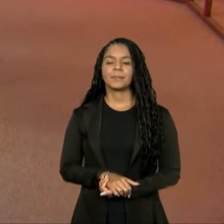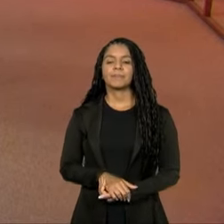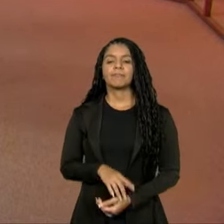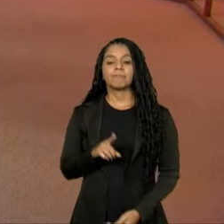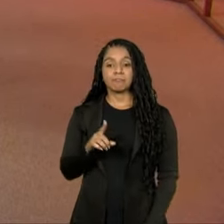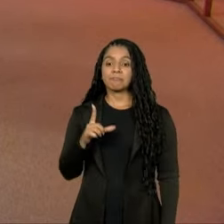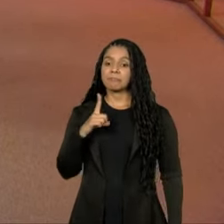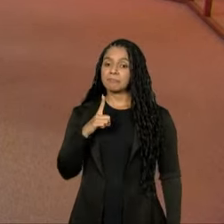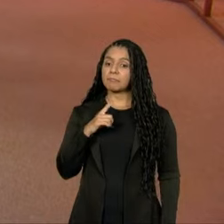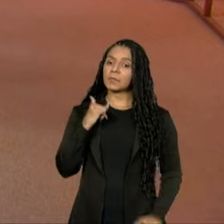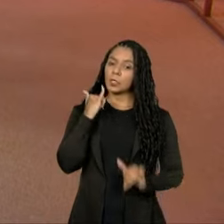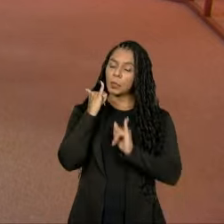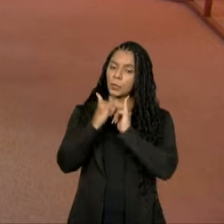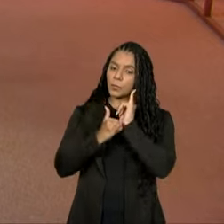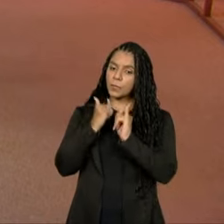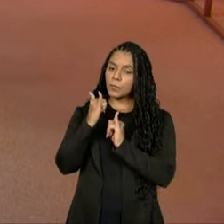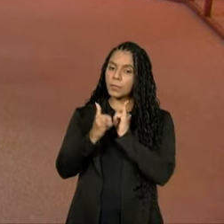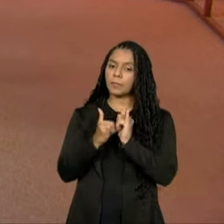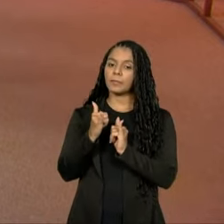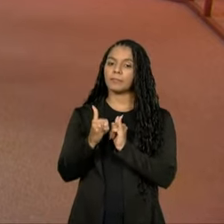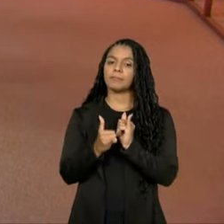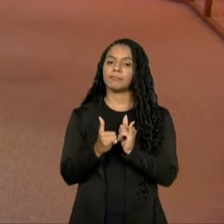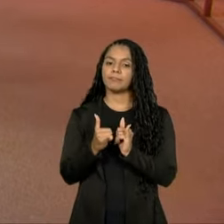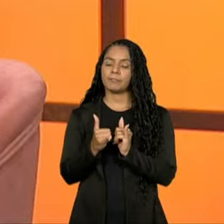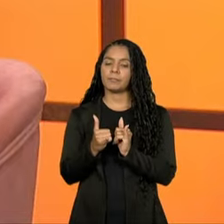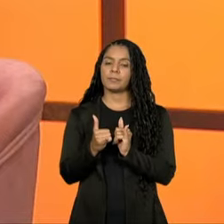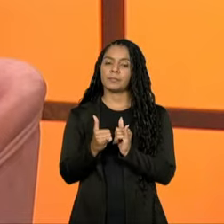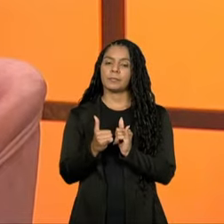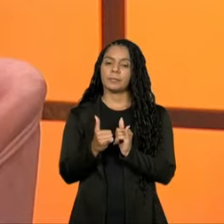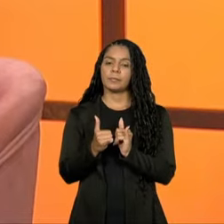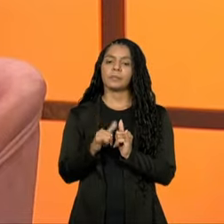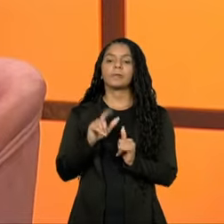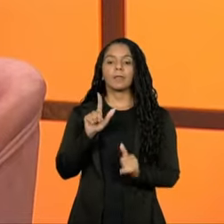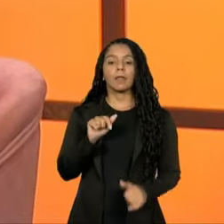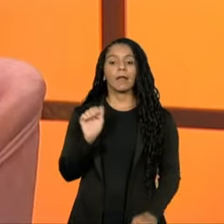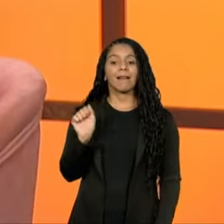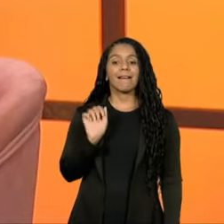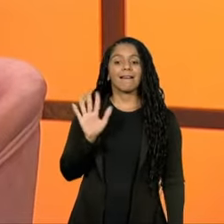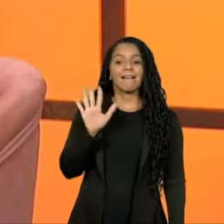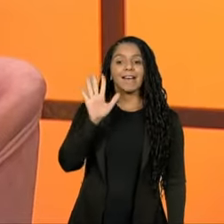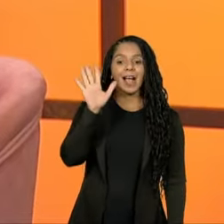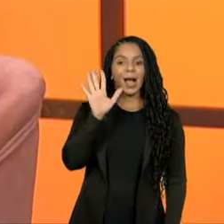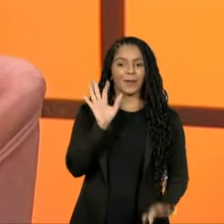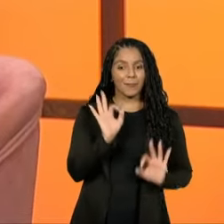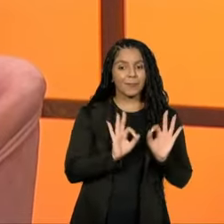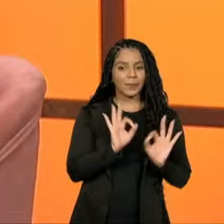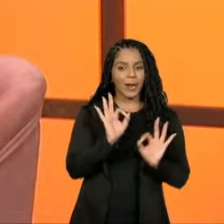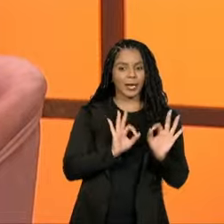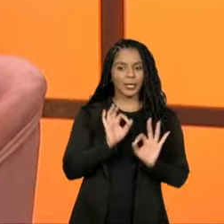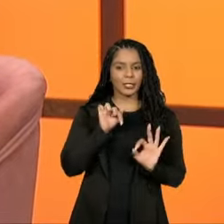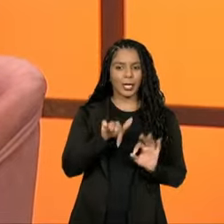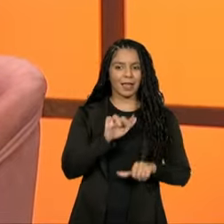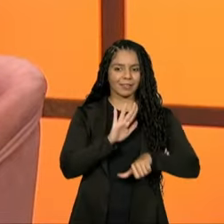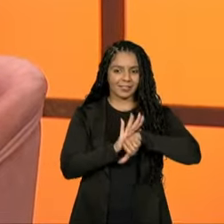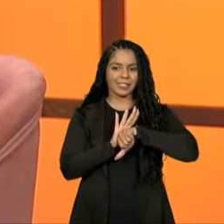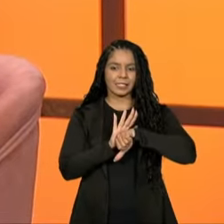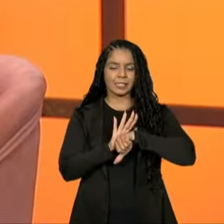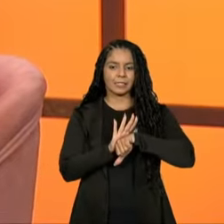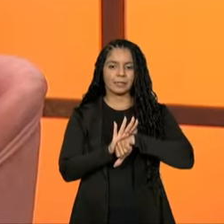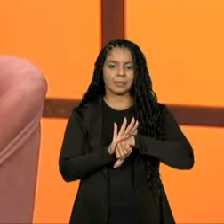Ela traz uma informação, é caro economicamente planejar isso. Sim. Então, pegando por